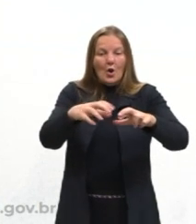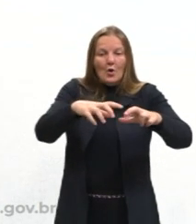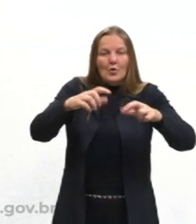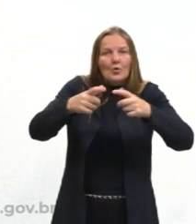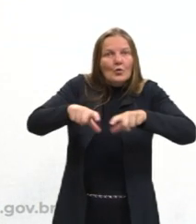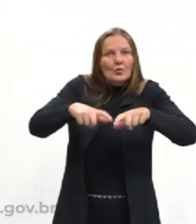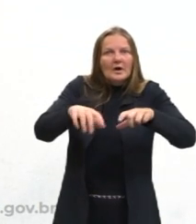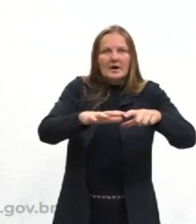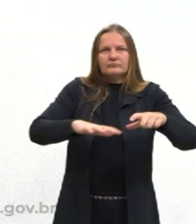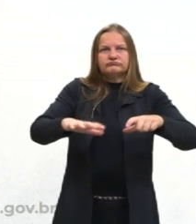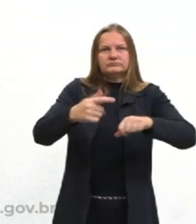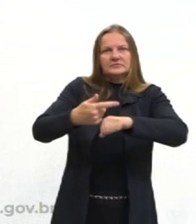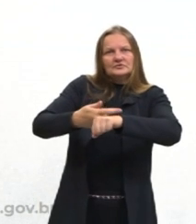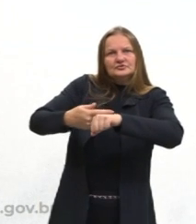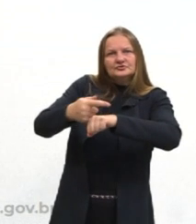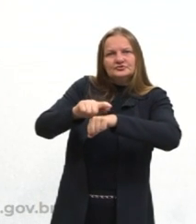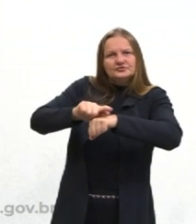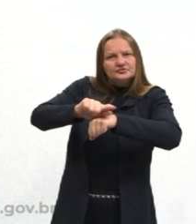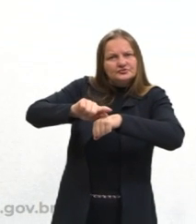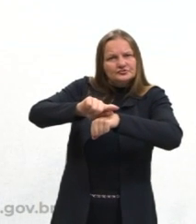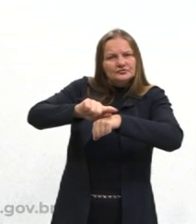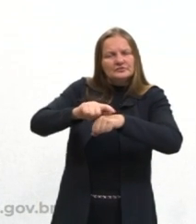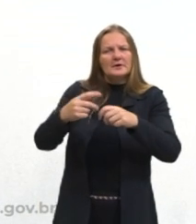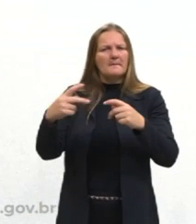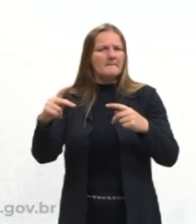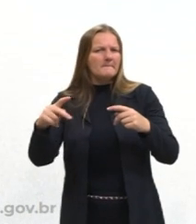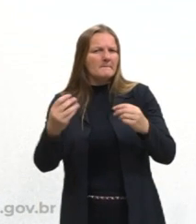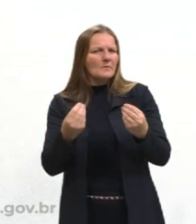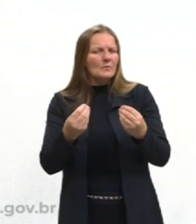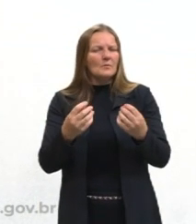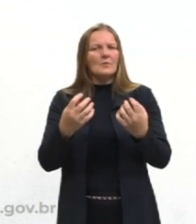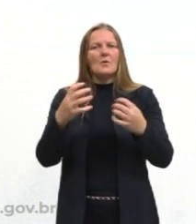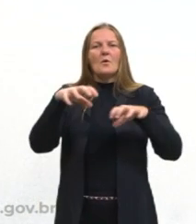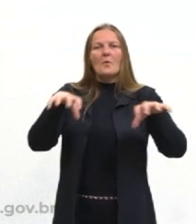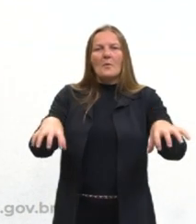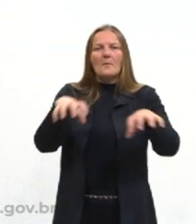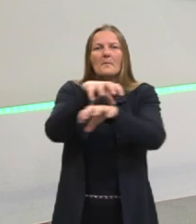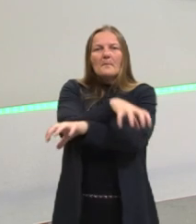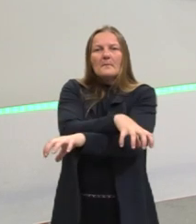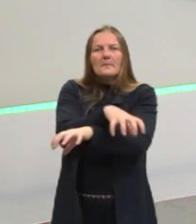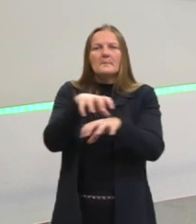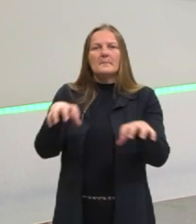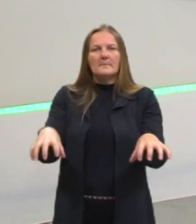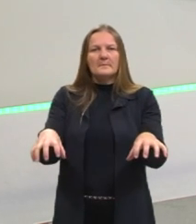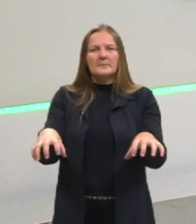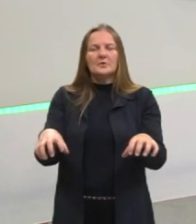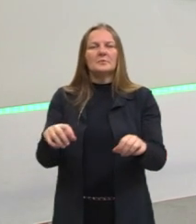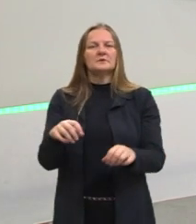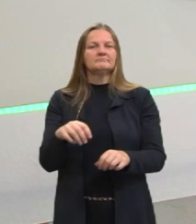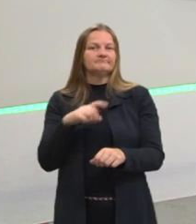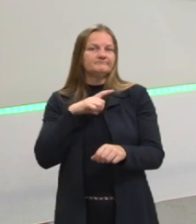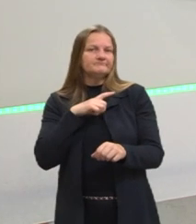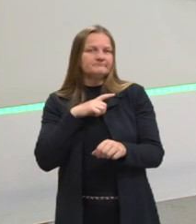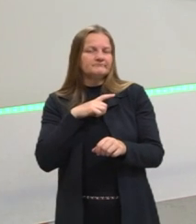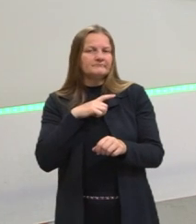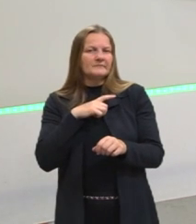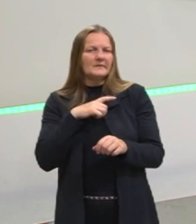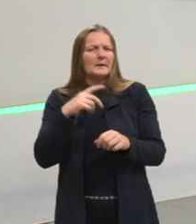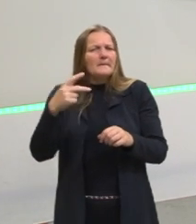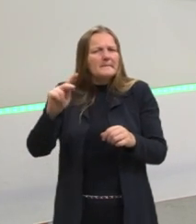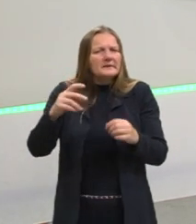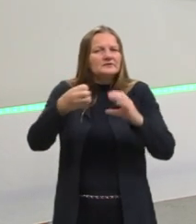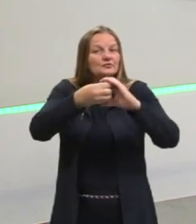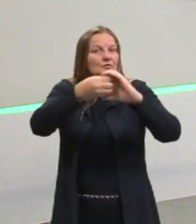local ali com geologia parecida com clima Aparecida Então vai ter um bioma vai se esperar aqui O que